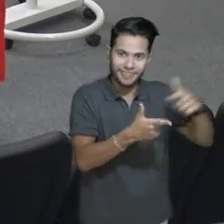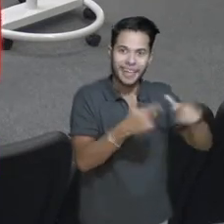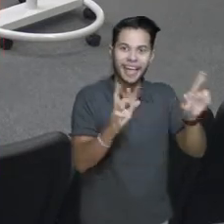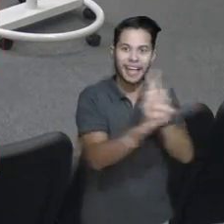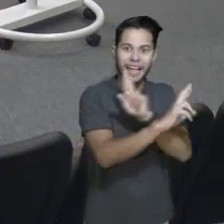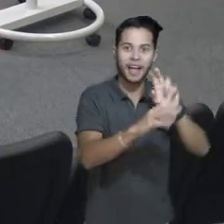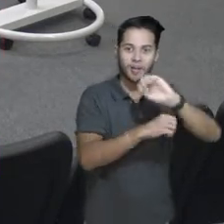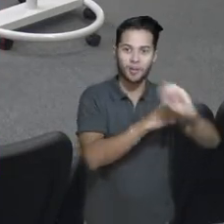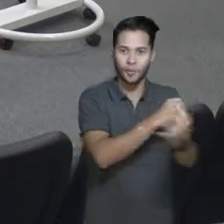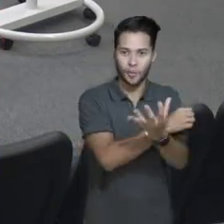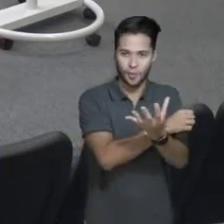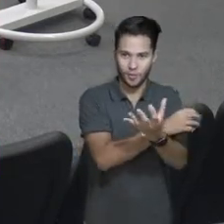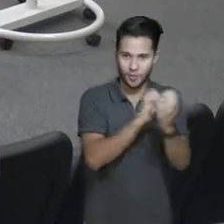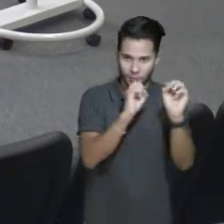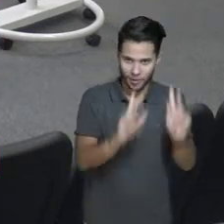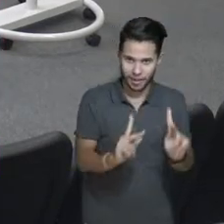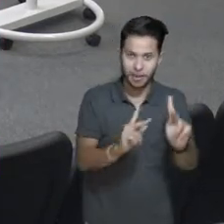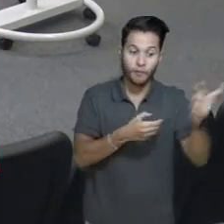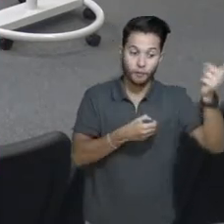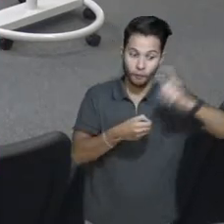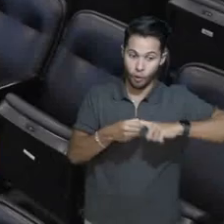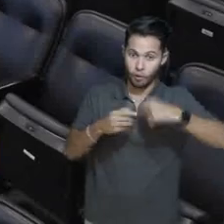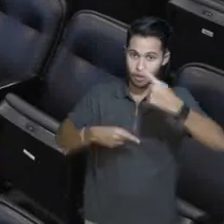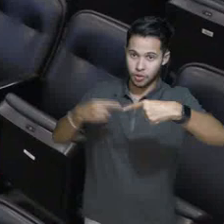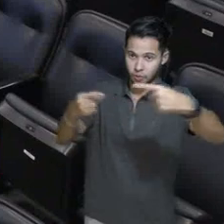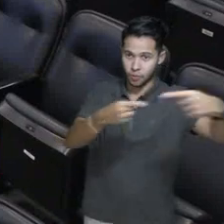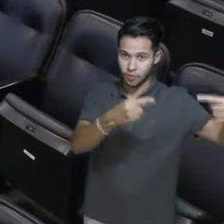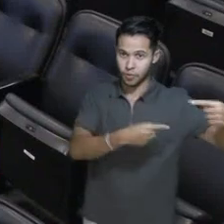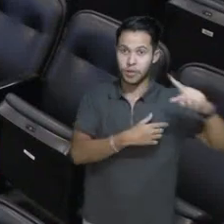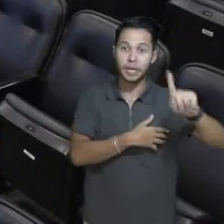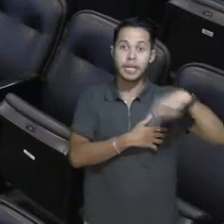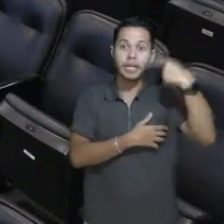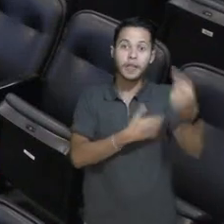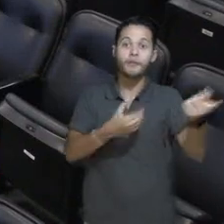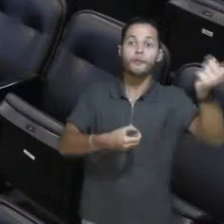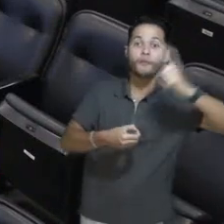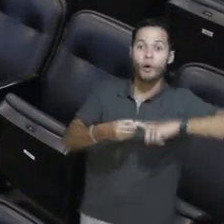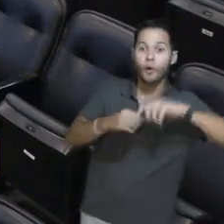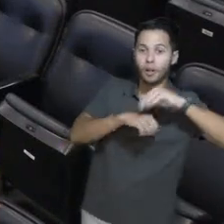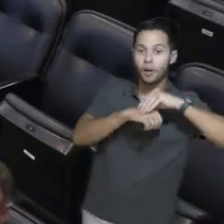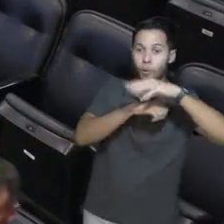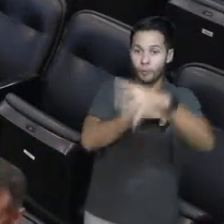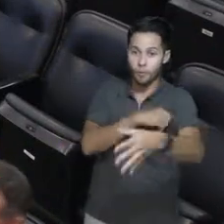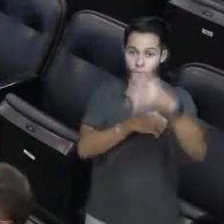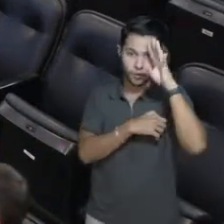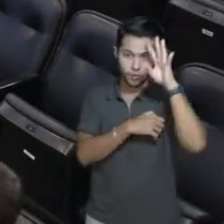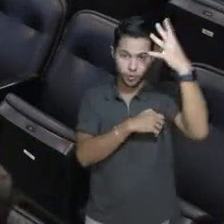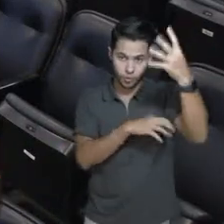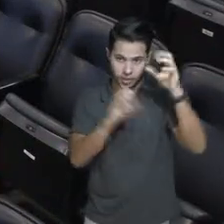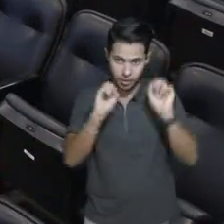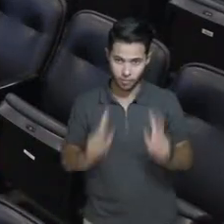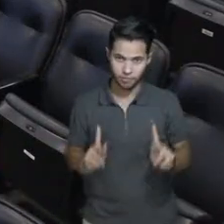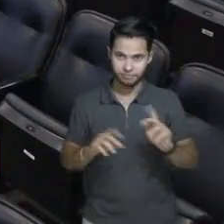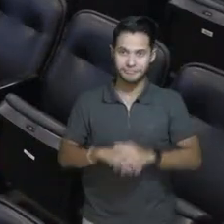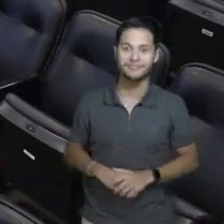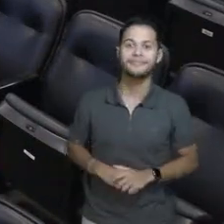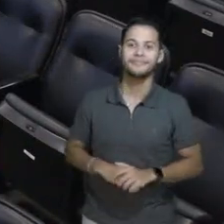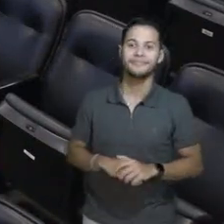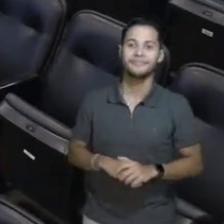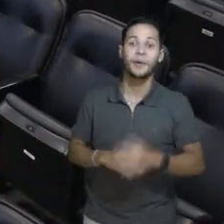seus grupos vamos discutir e depois a gente volta aqui para compartilhar Quais foram as soluções encontradas